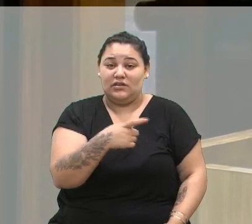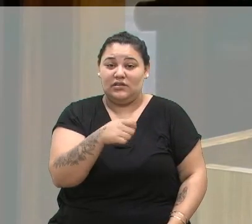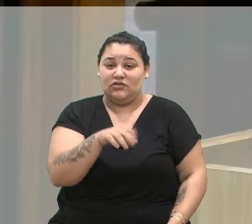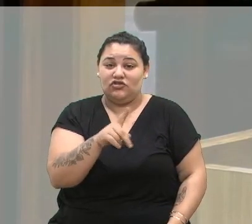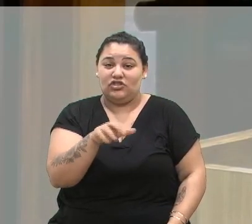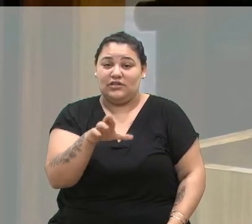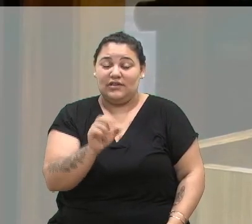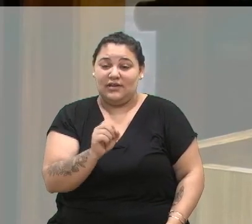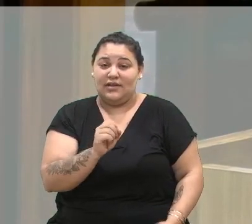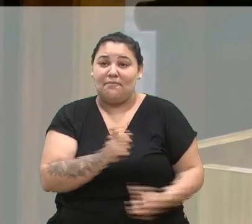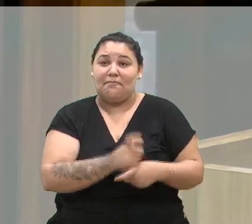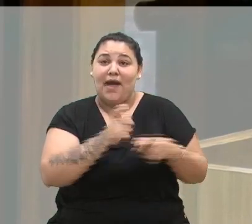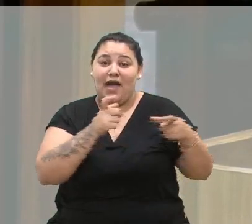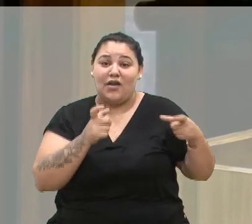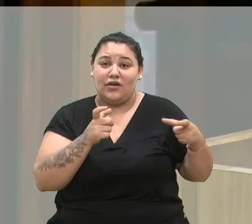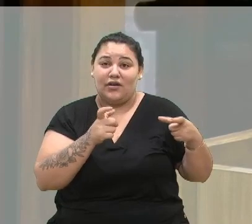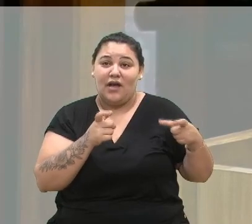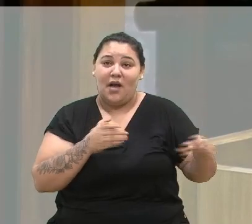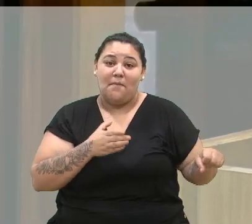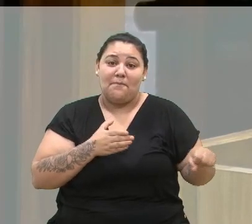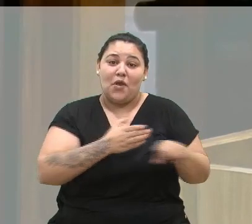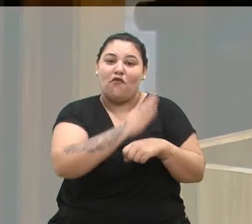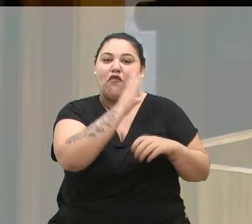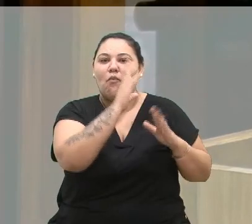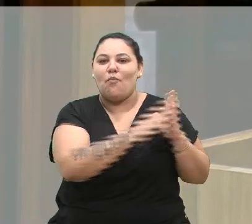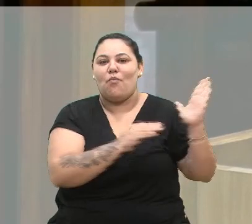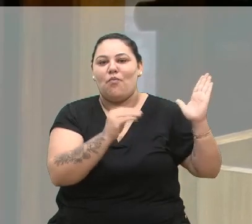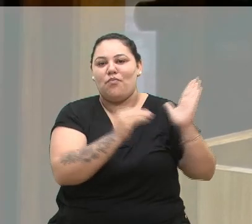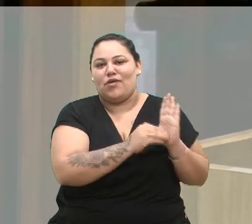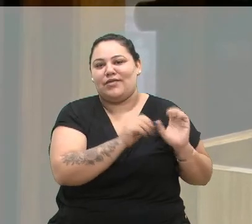ampla maioria, aprovou esse modelo de ensino.